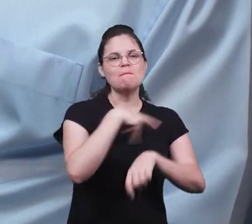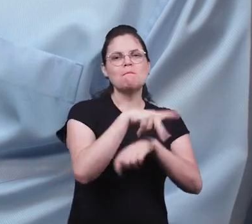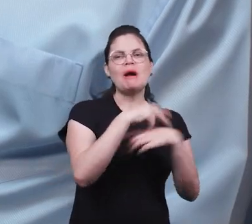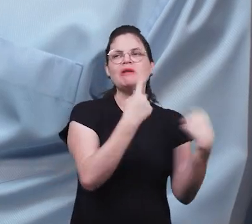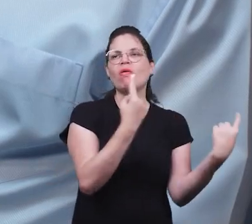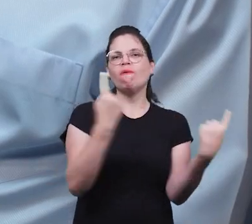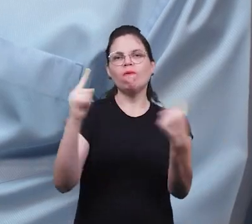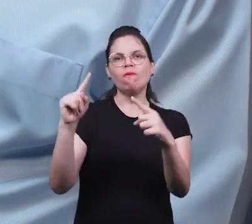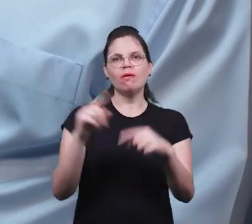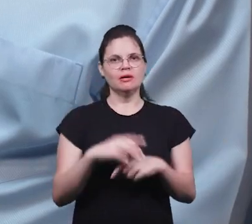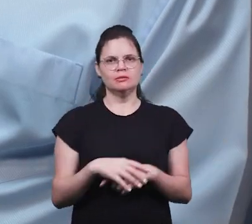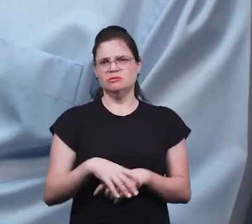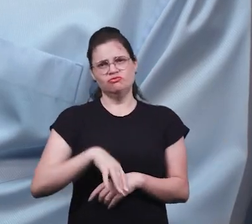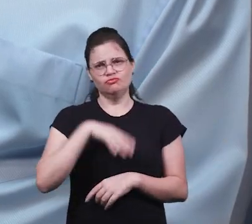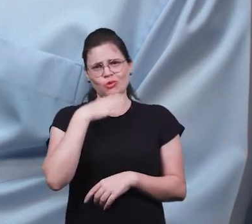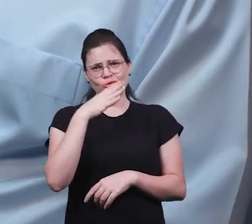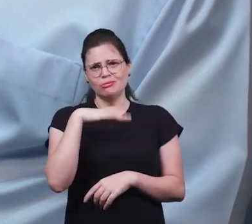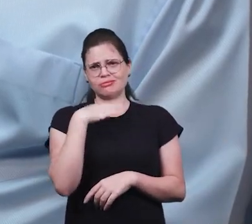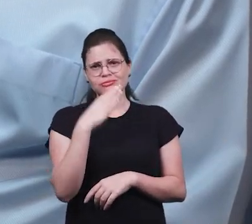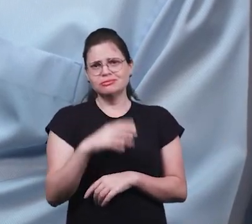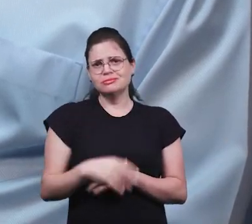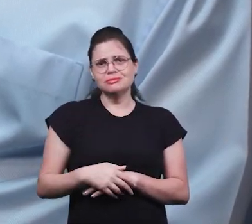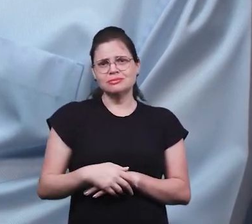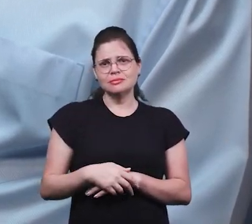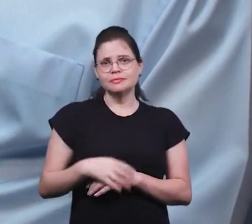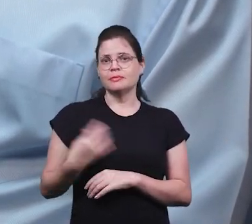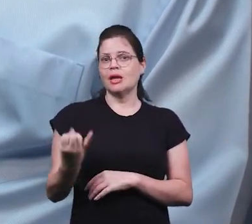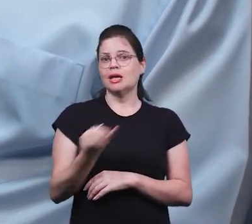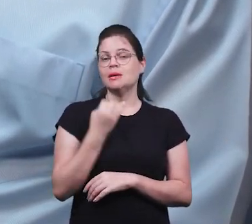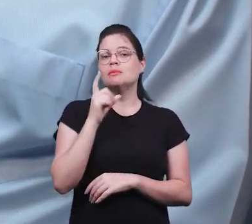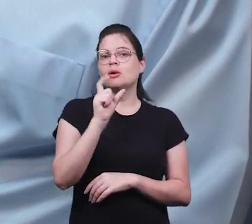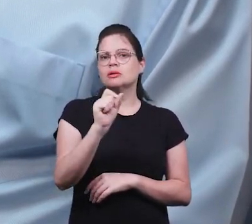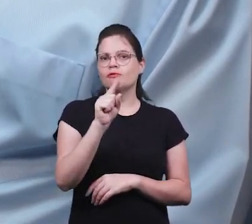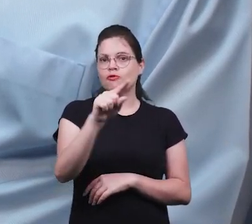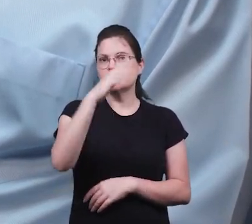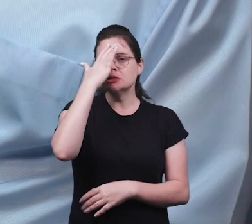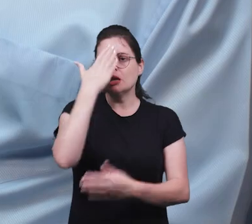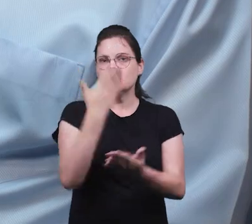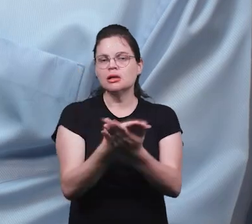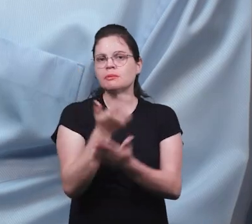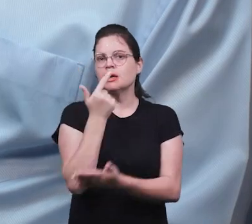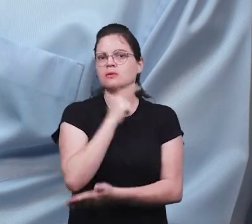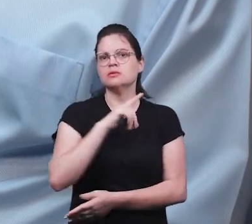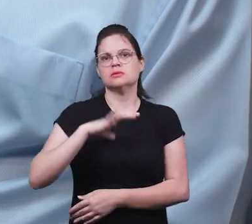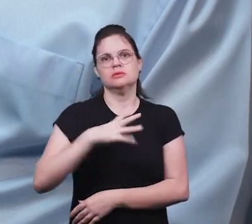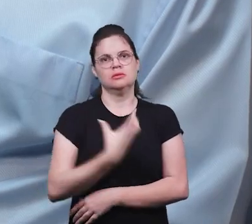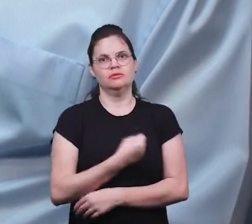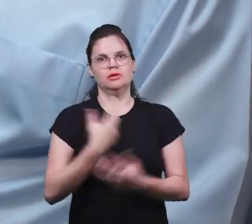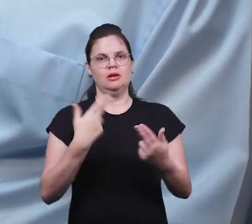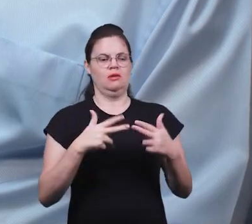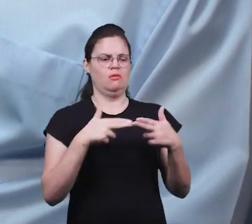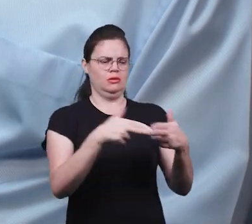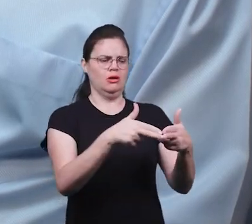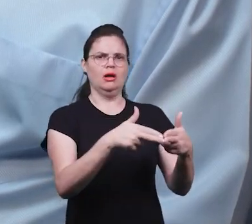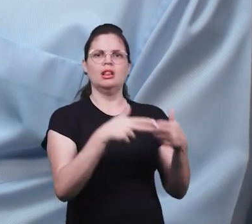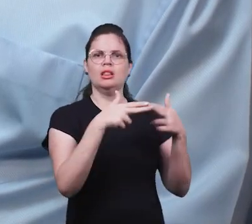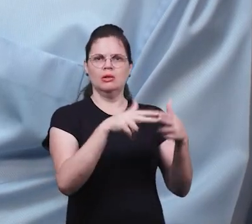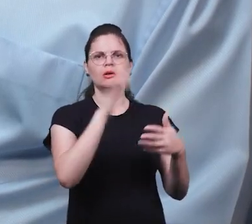homem. O que importa é você crer. E para Noé foi simples assim. Ele